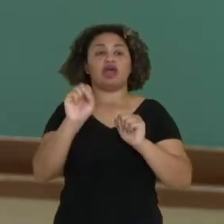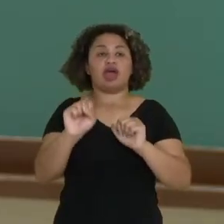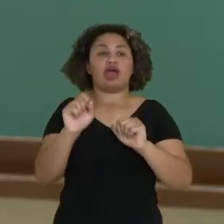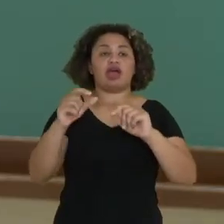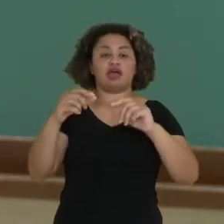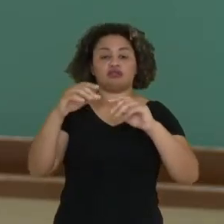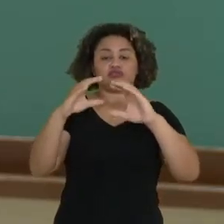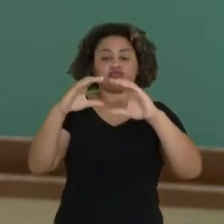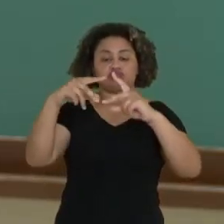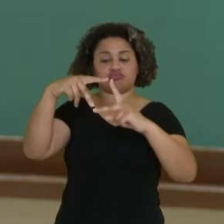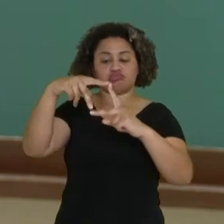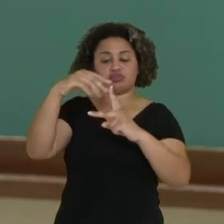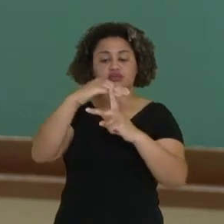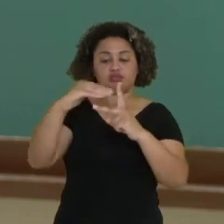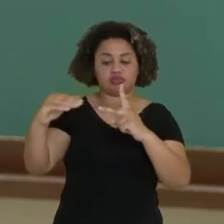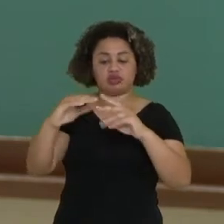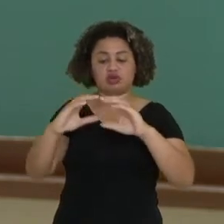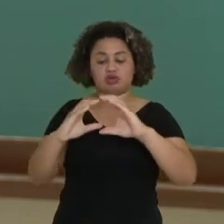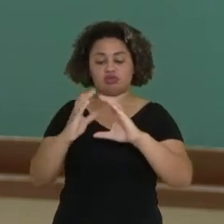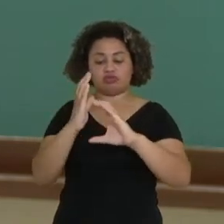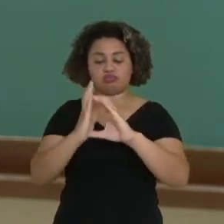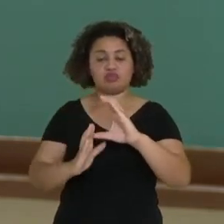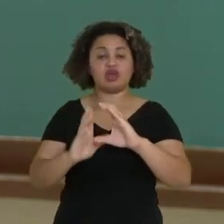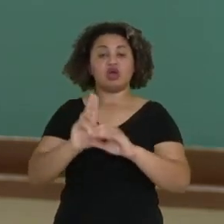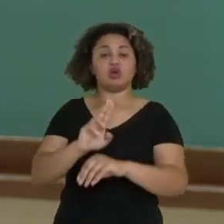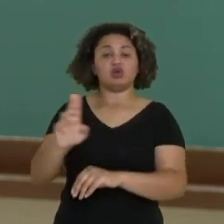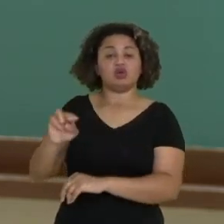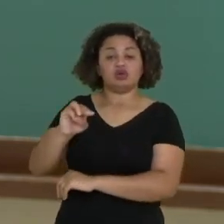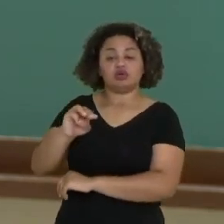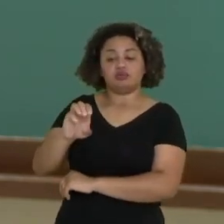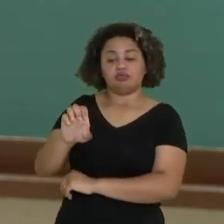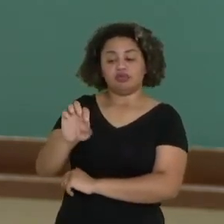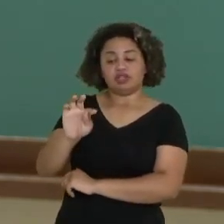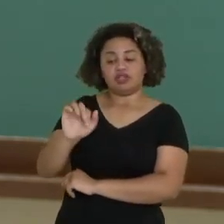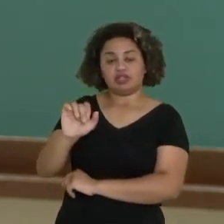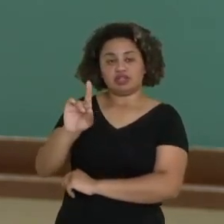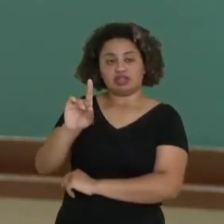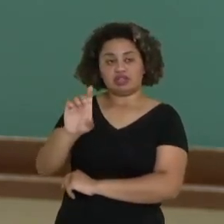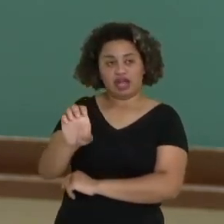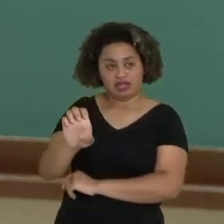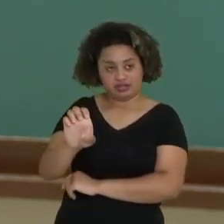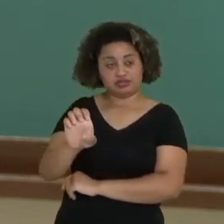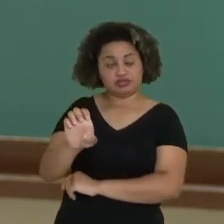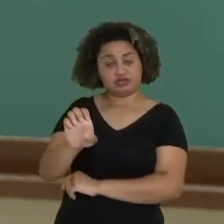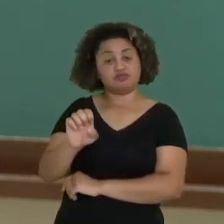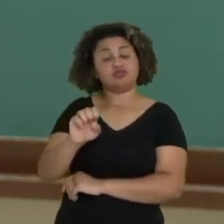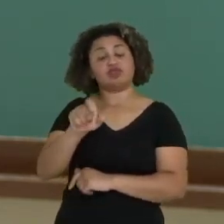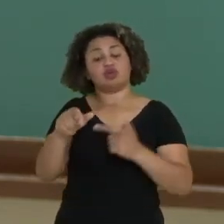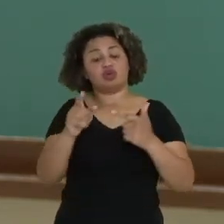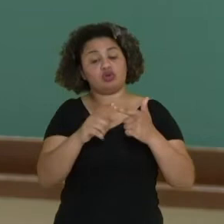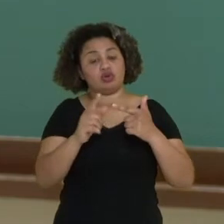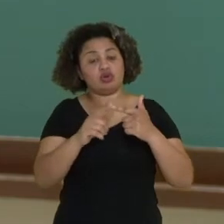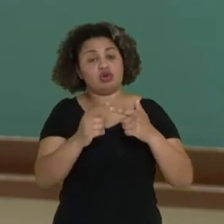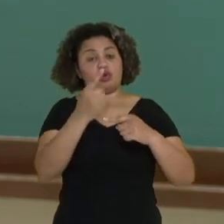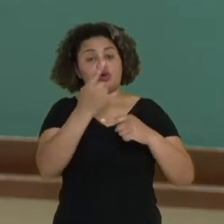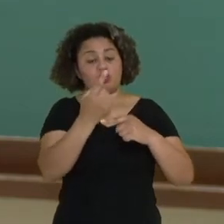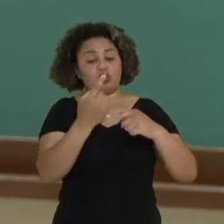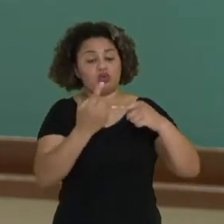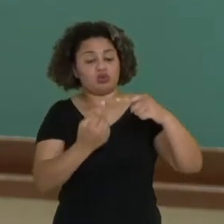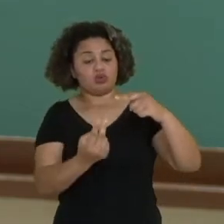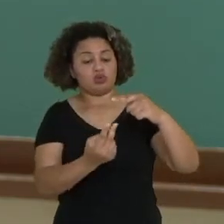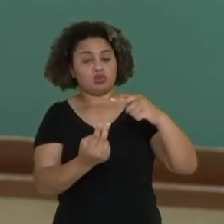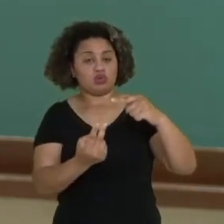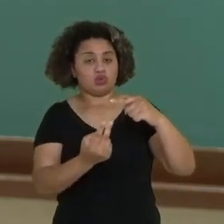equivale à metade da figura. Então, eu posso representar na forma fracionária como meio. Então, 1